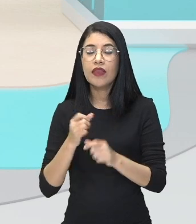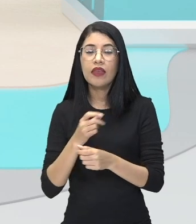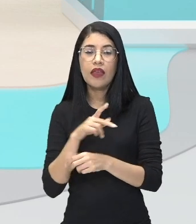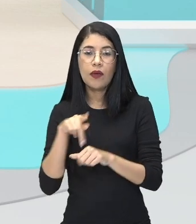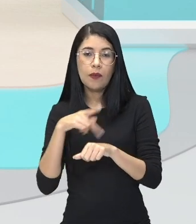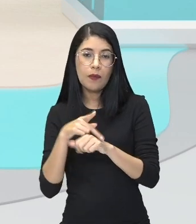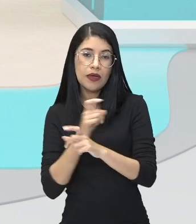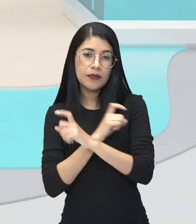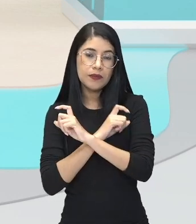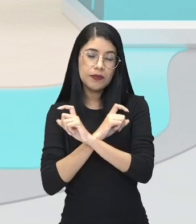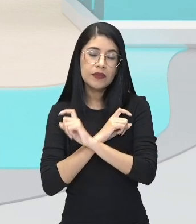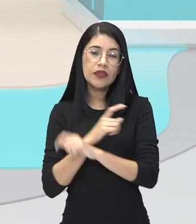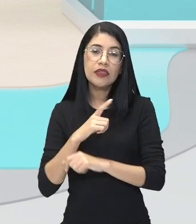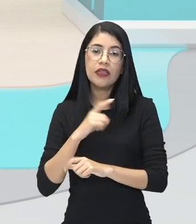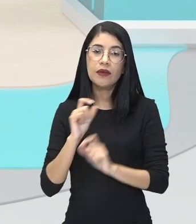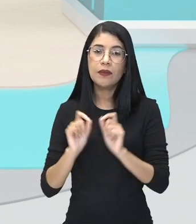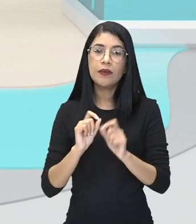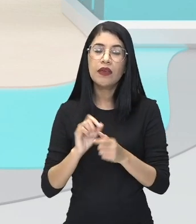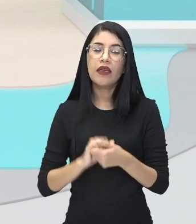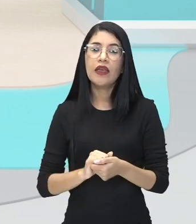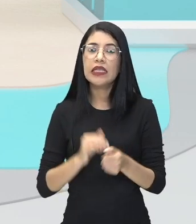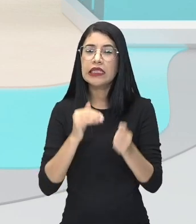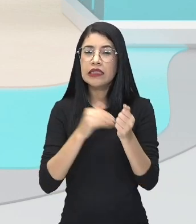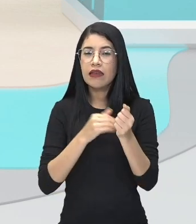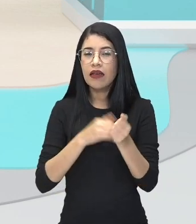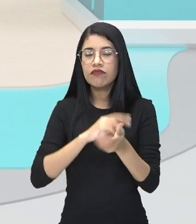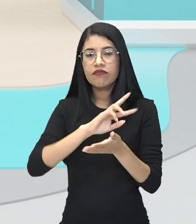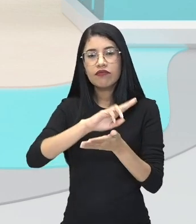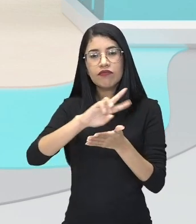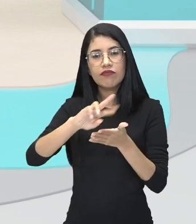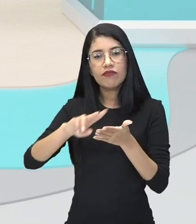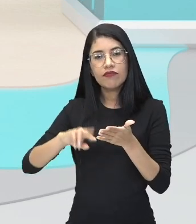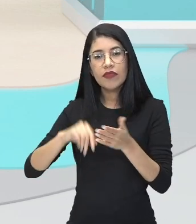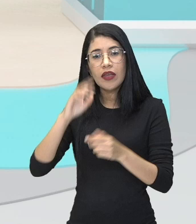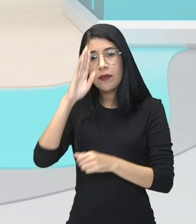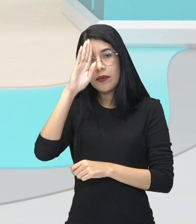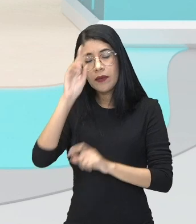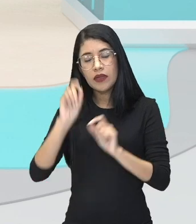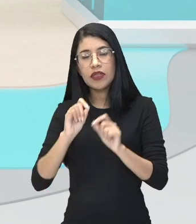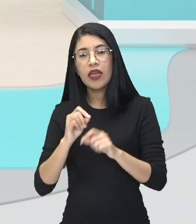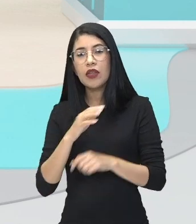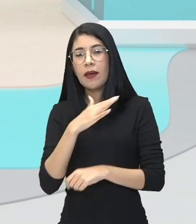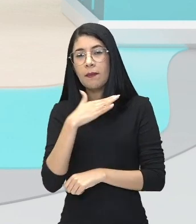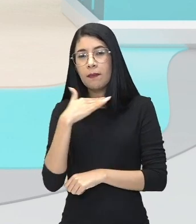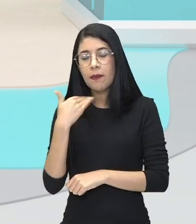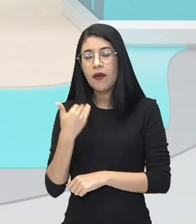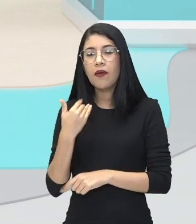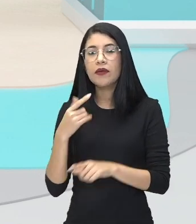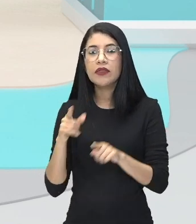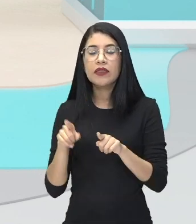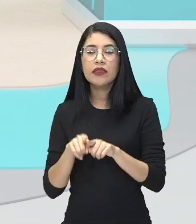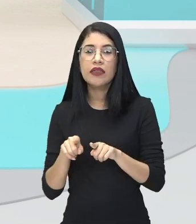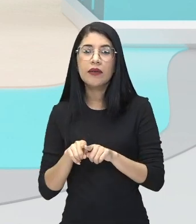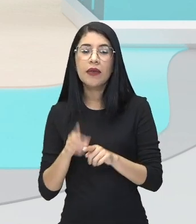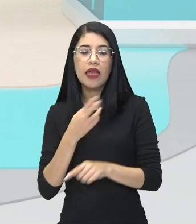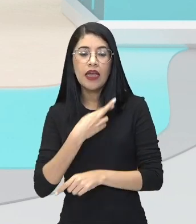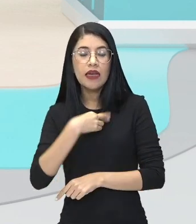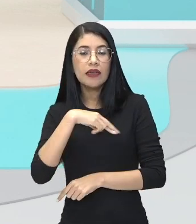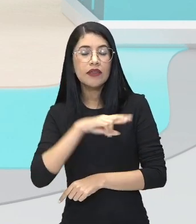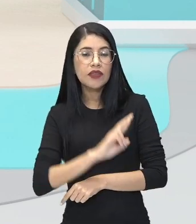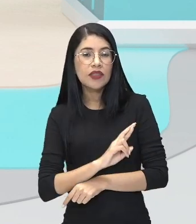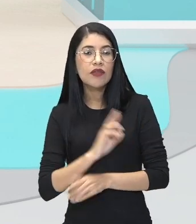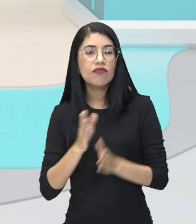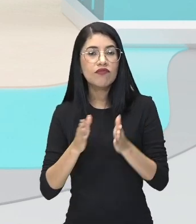ele é envolvido, né, em alguns mistérios, principalmente a questão mortuária, a questão da religiosidade